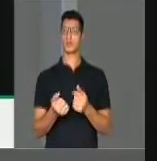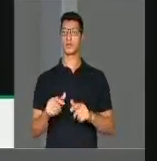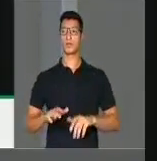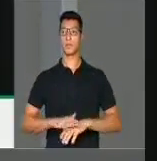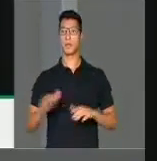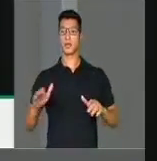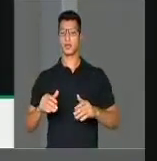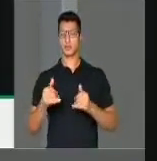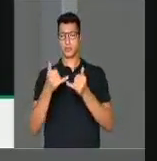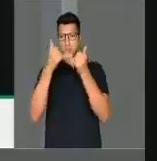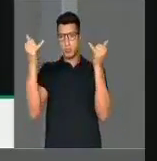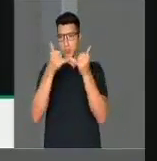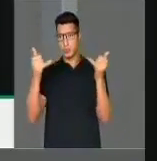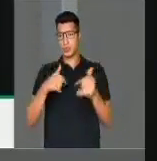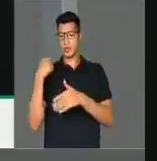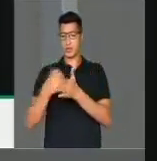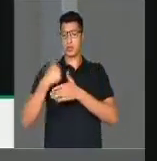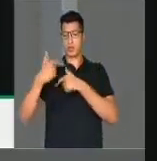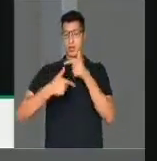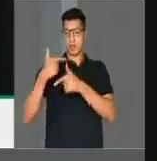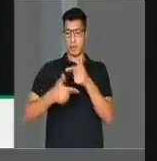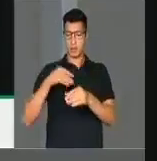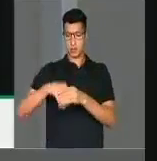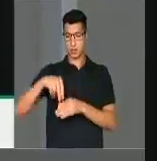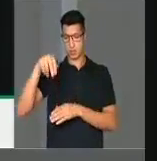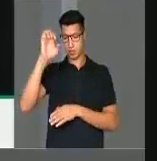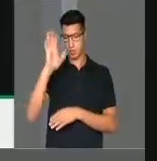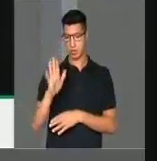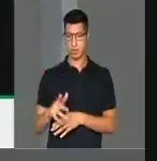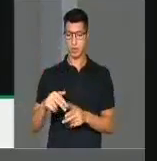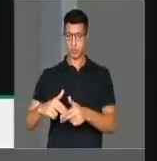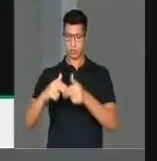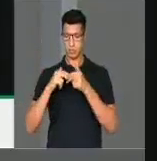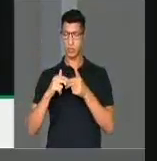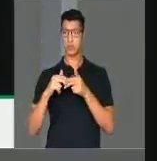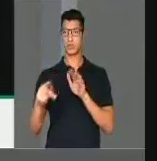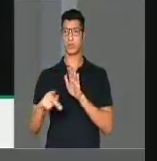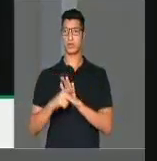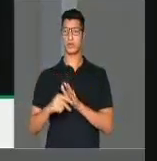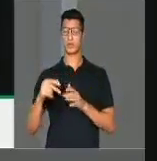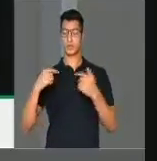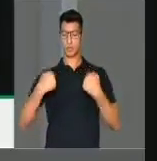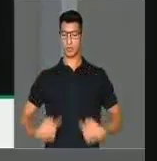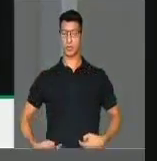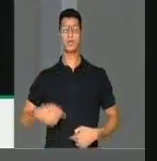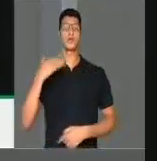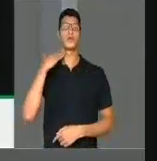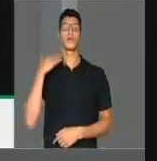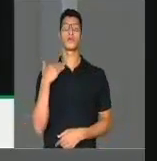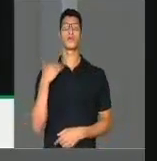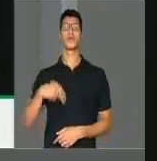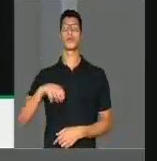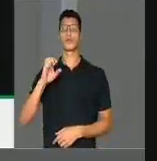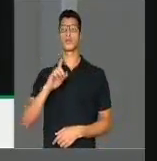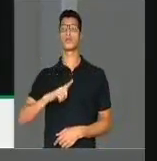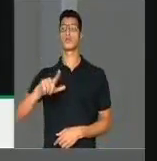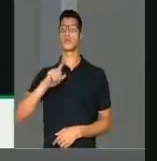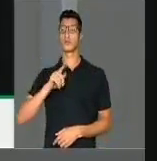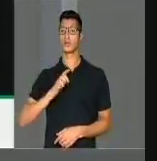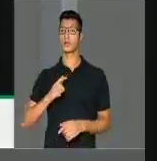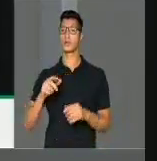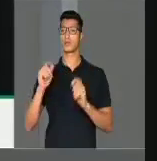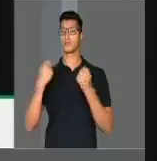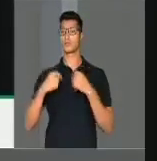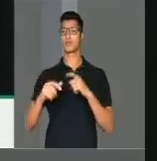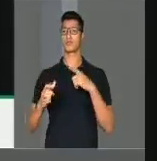investimentos, maiores linhas, né, de atuação no Nordeste brasileiro através da posição do Banco do Nordeste. Então, existe